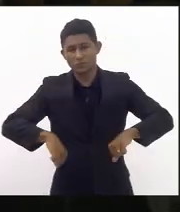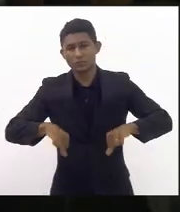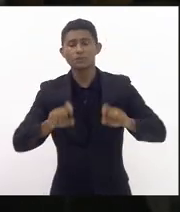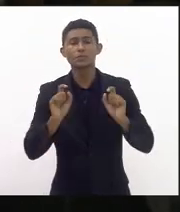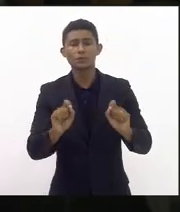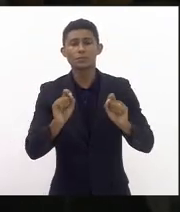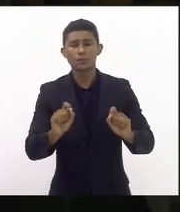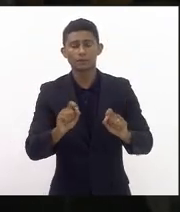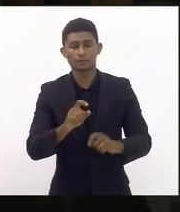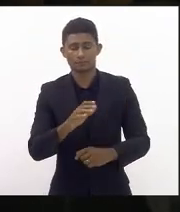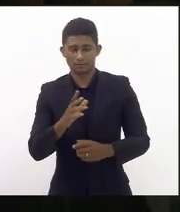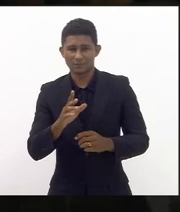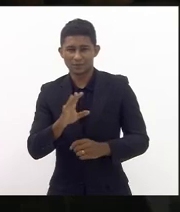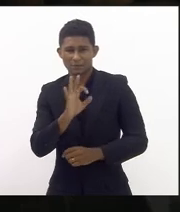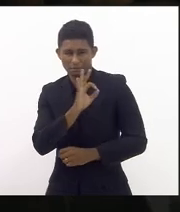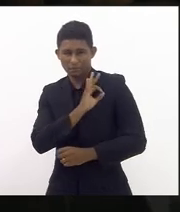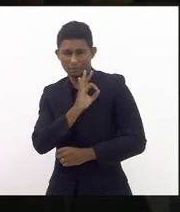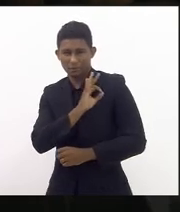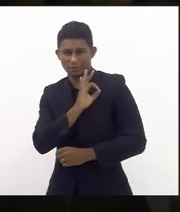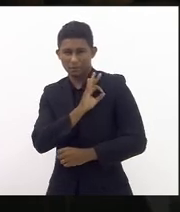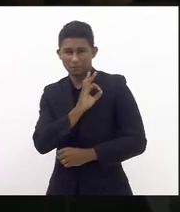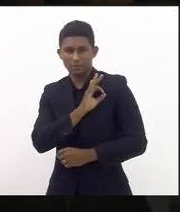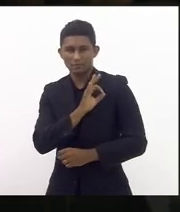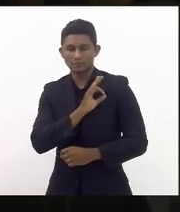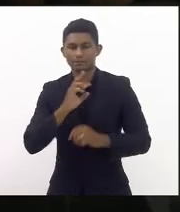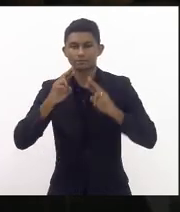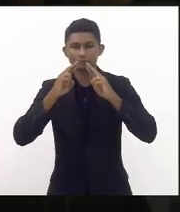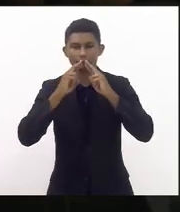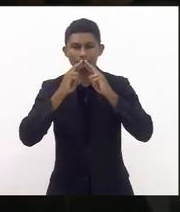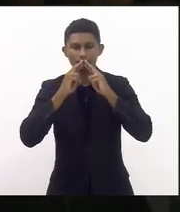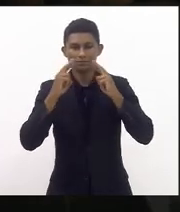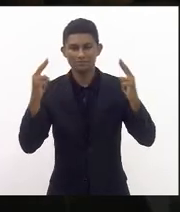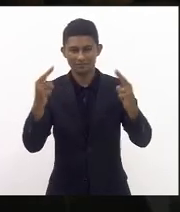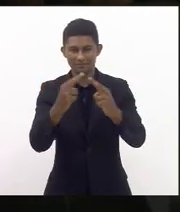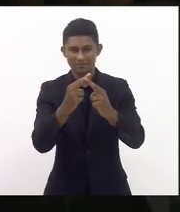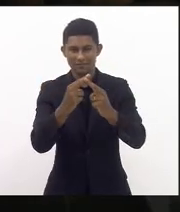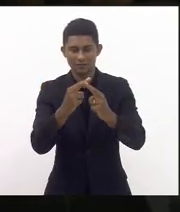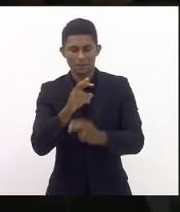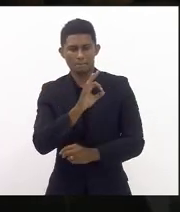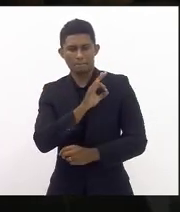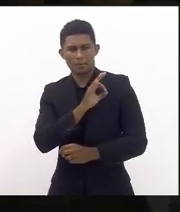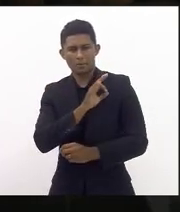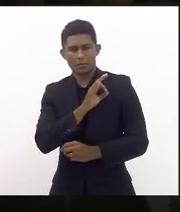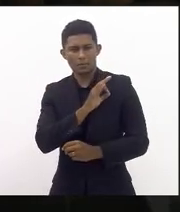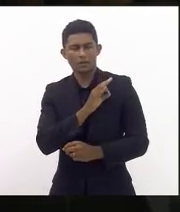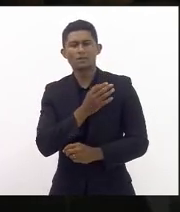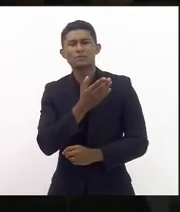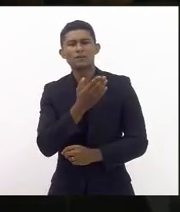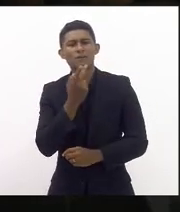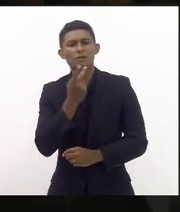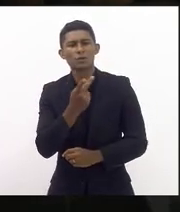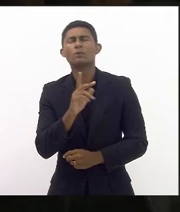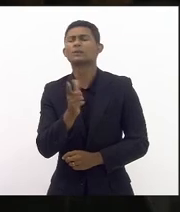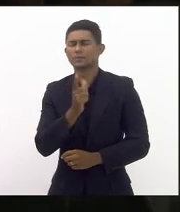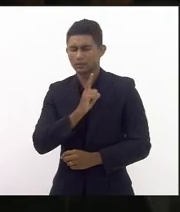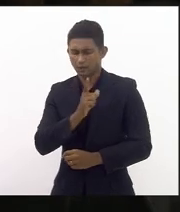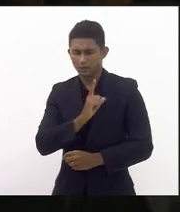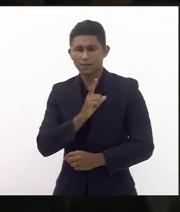nossa polícia pode, numa audiência pública, afirmar que tem 12